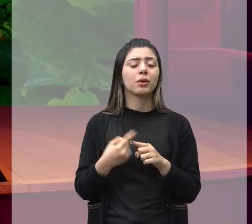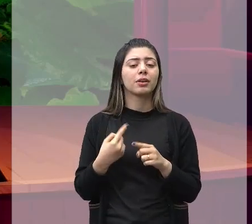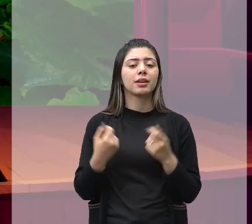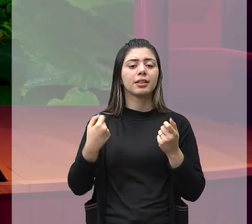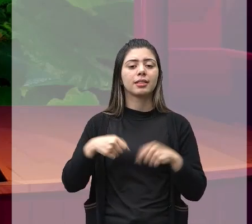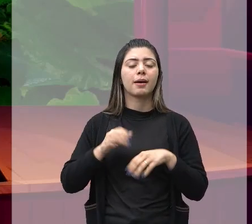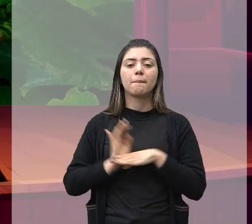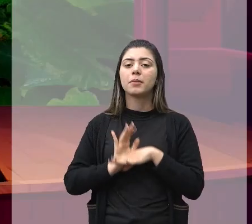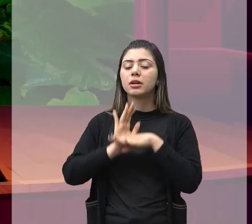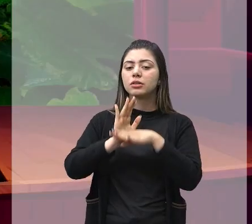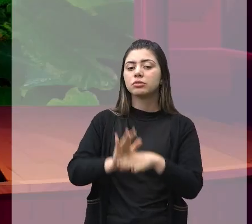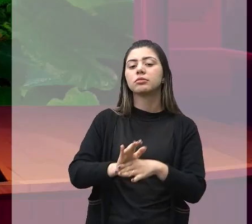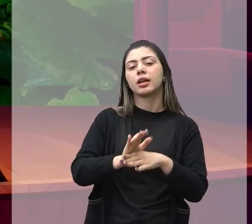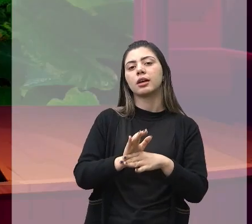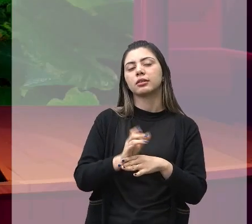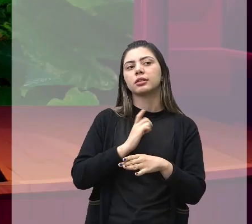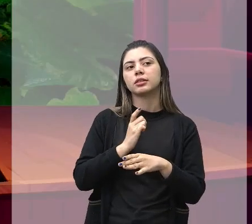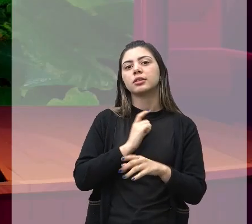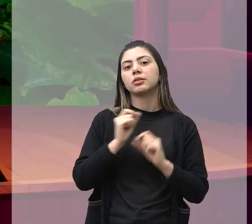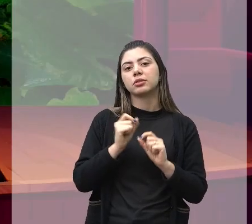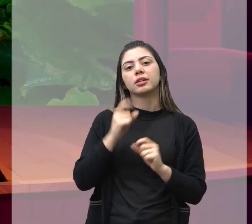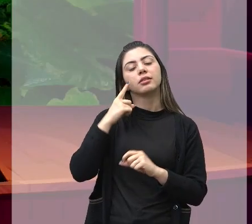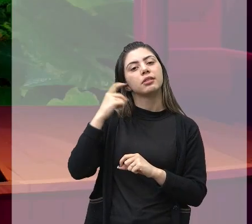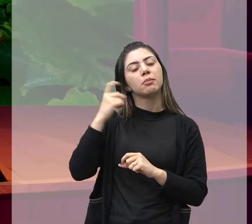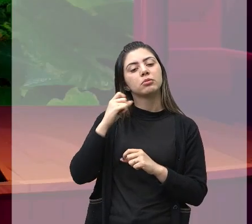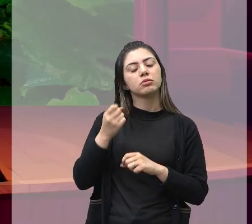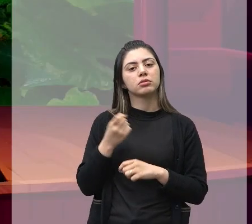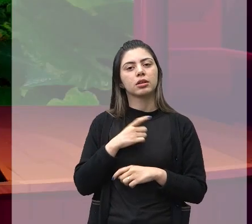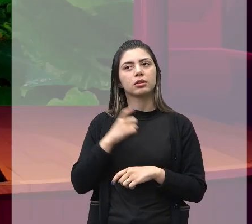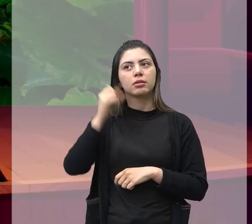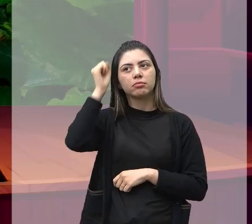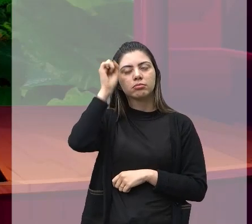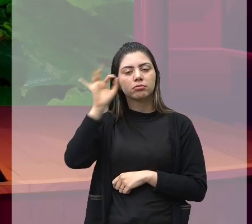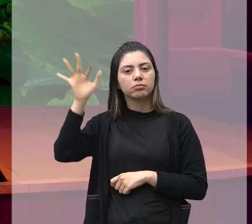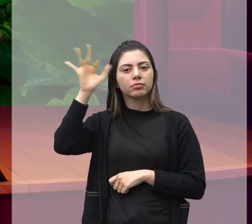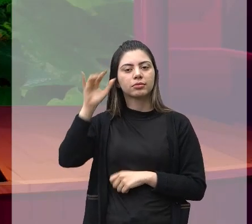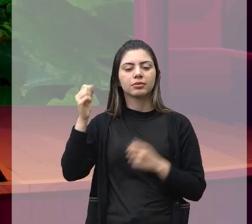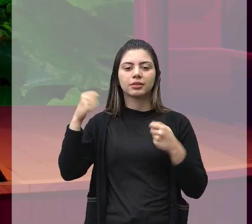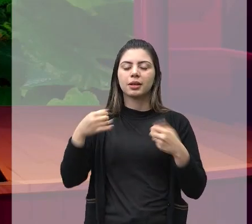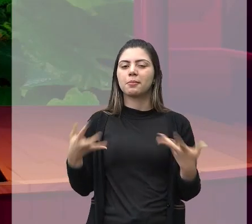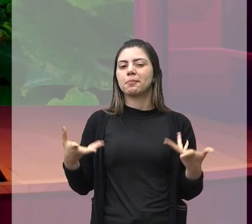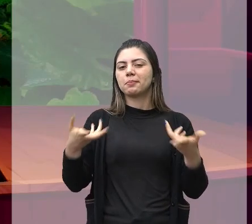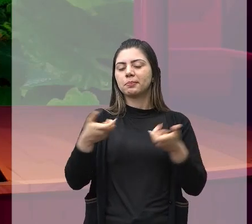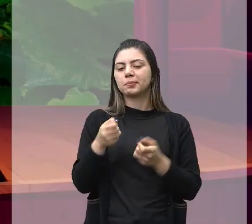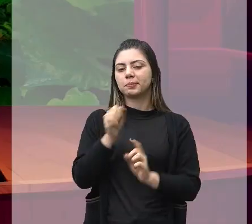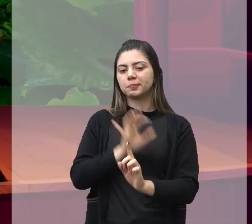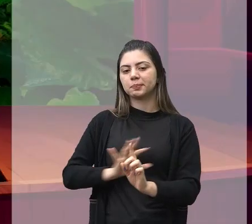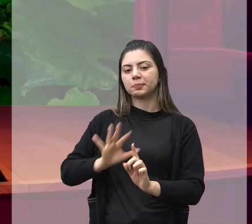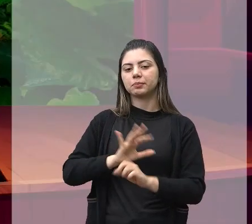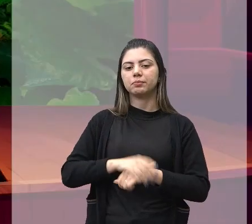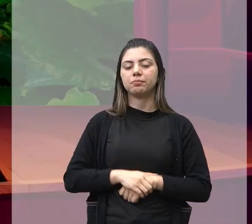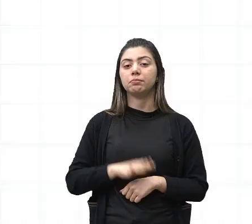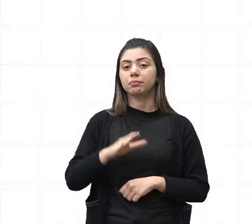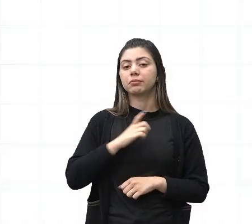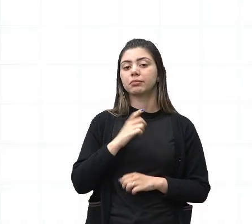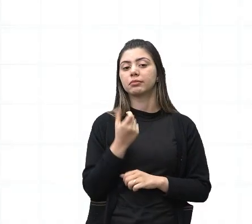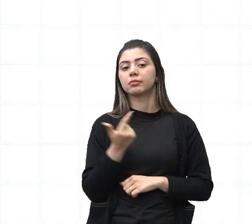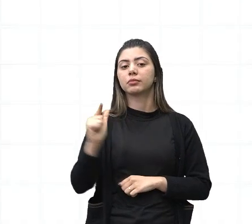essa troca de efeitos sonoros que vão enriquecer a dramatização. Outro elemento é